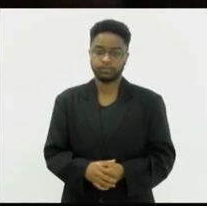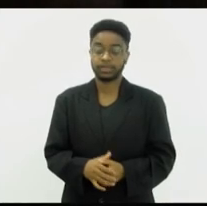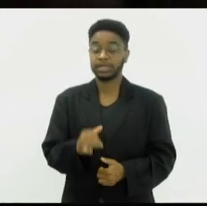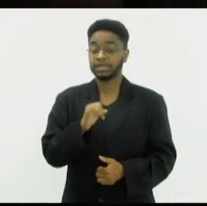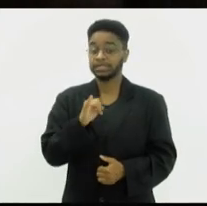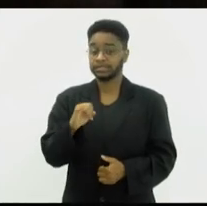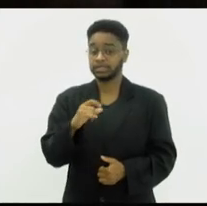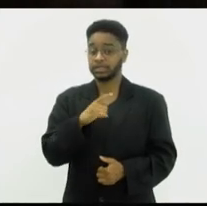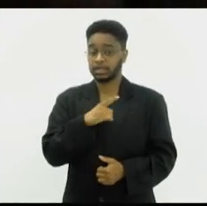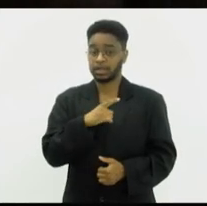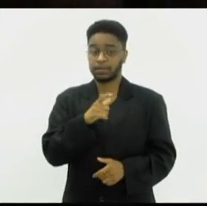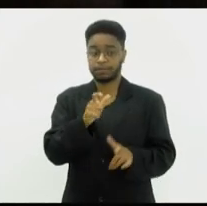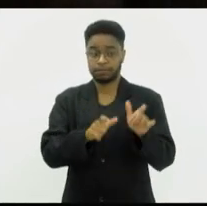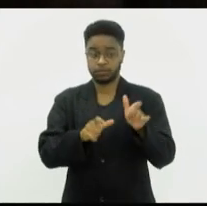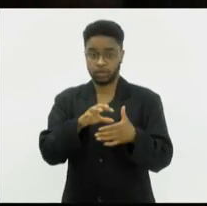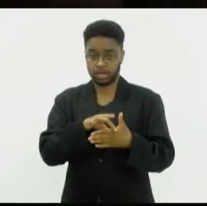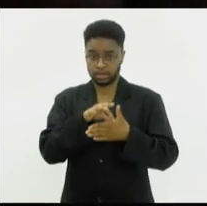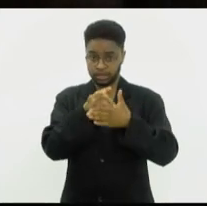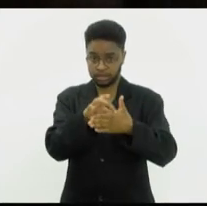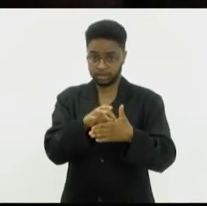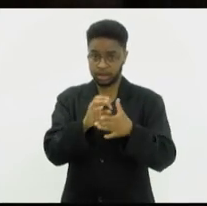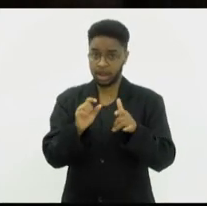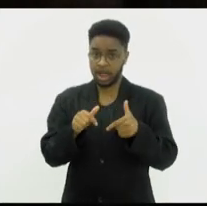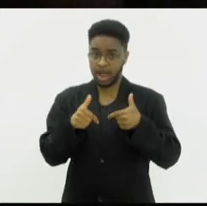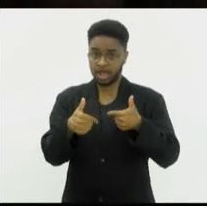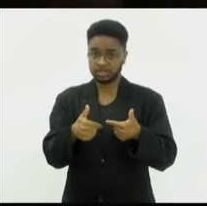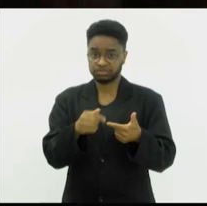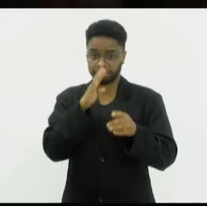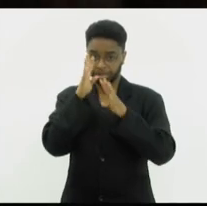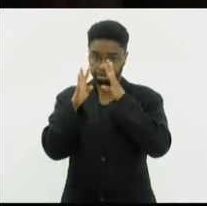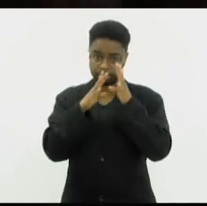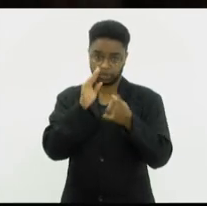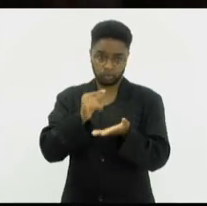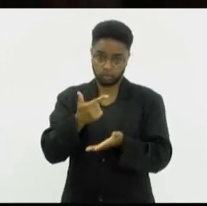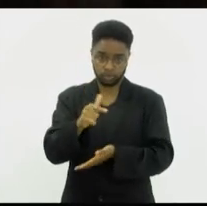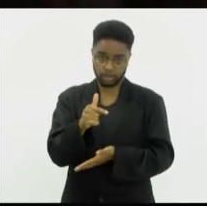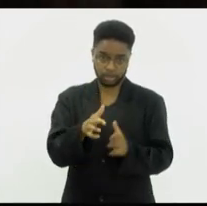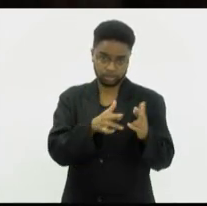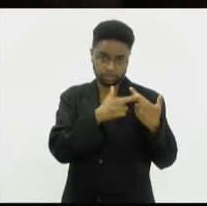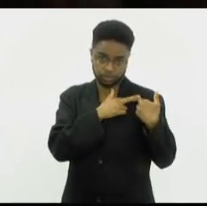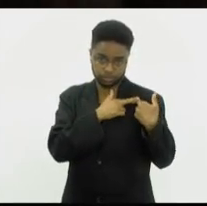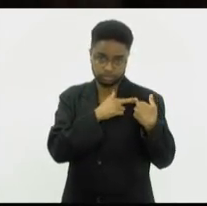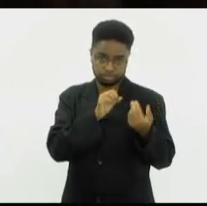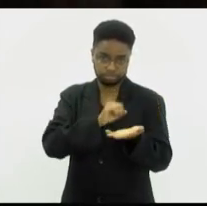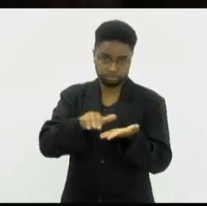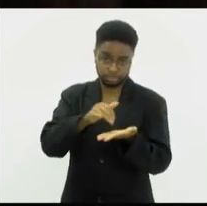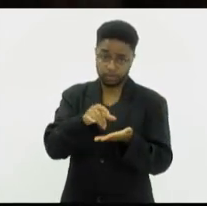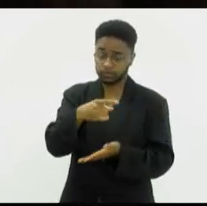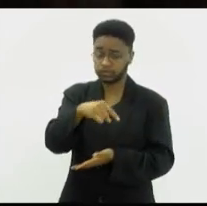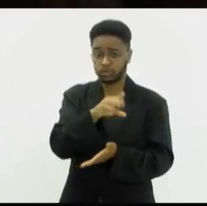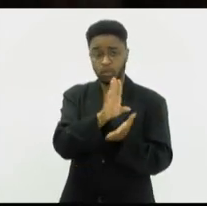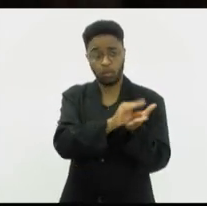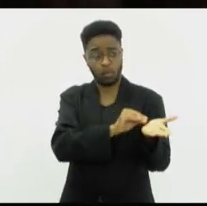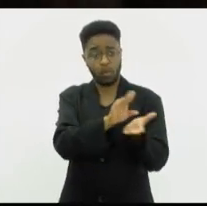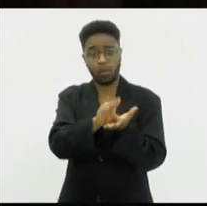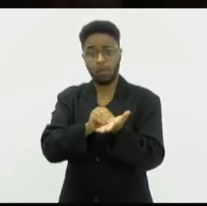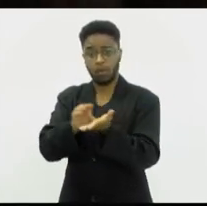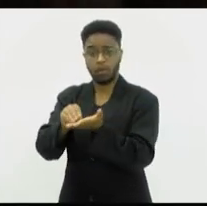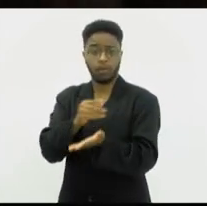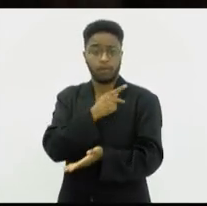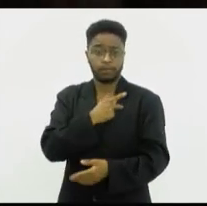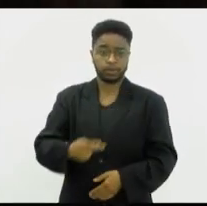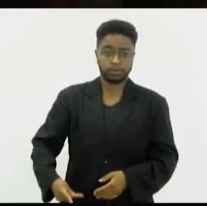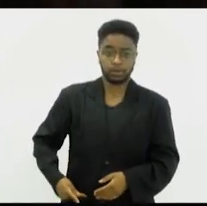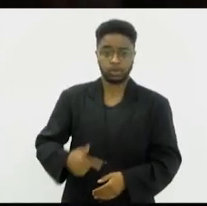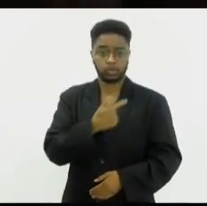dirigentes agindo de forma absolutamente irresponsável com os gastos, você vai copiando o seu presidente, seu governador,